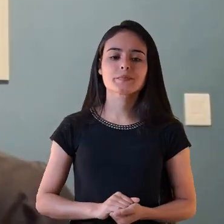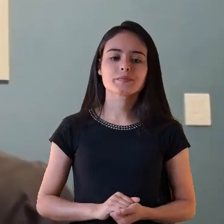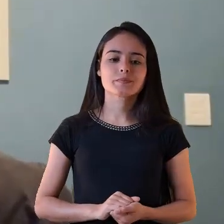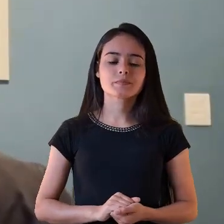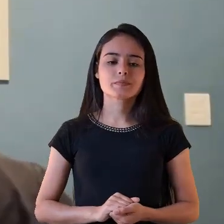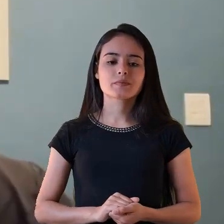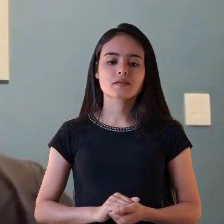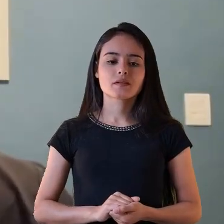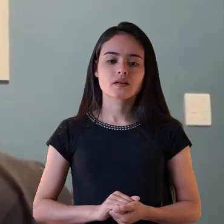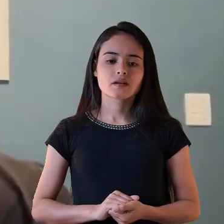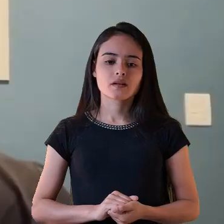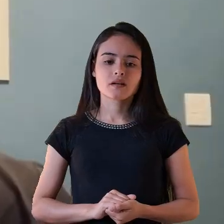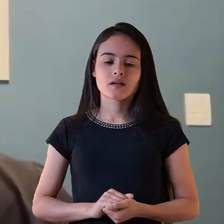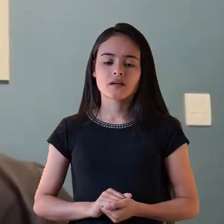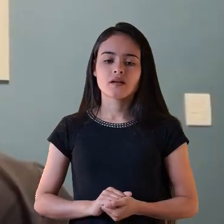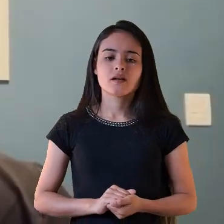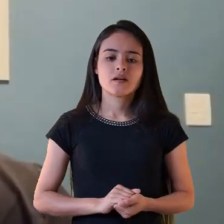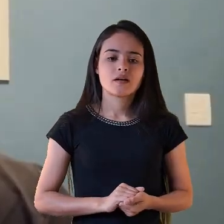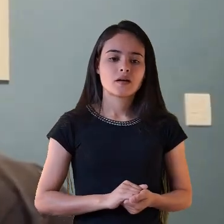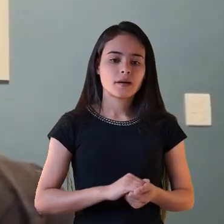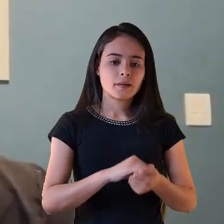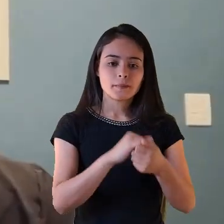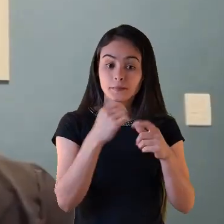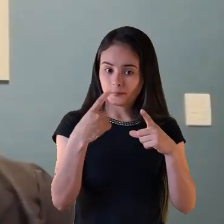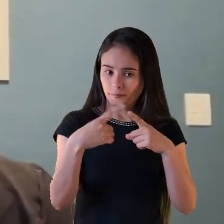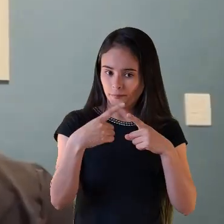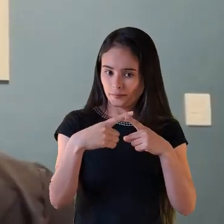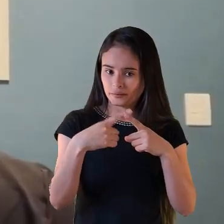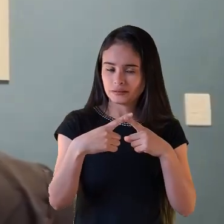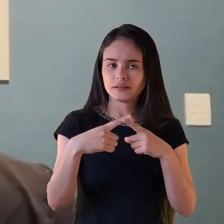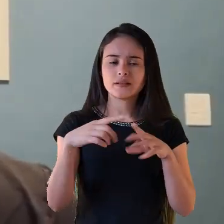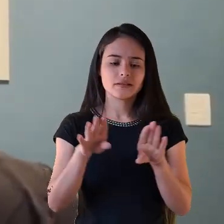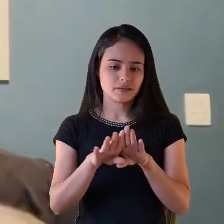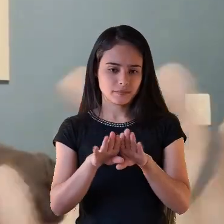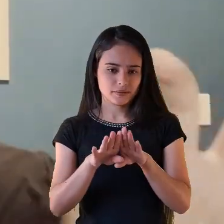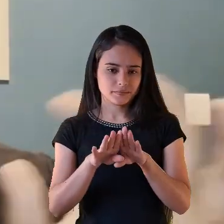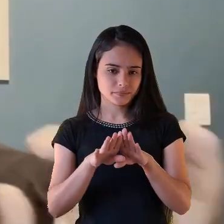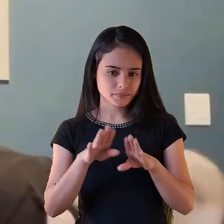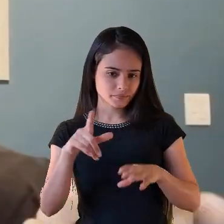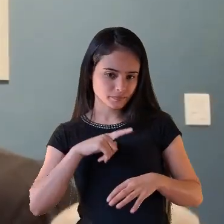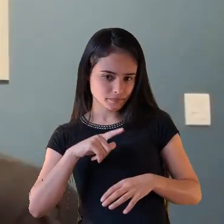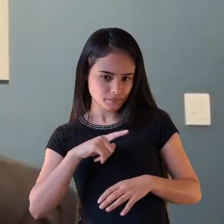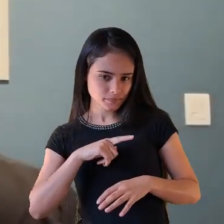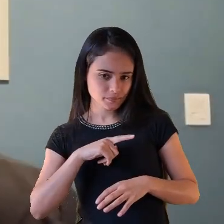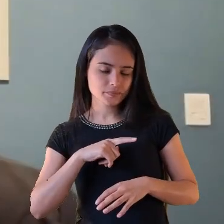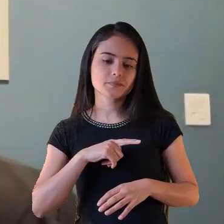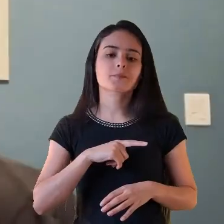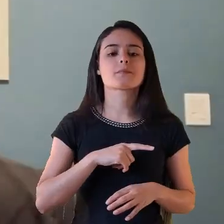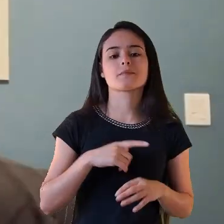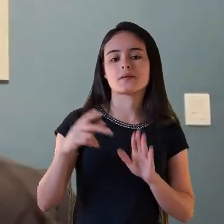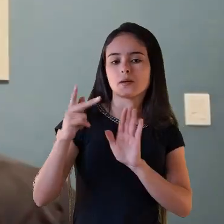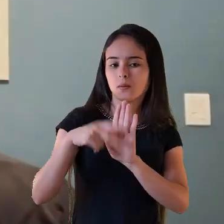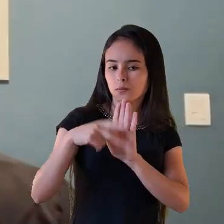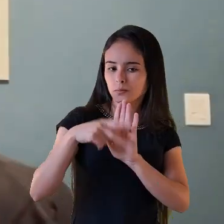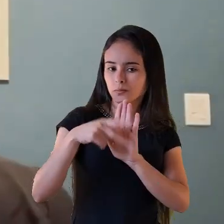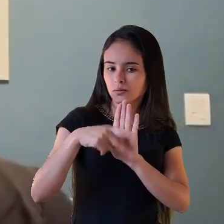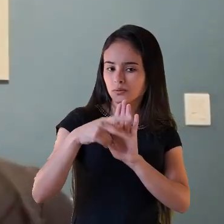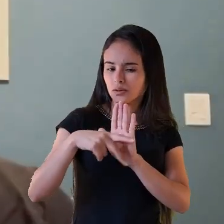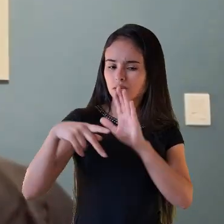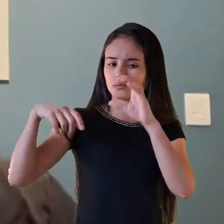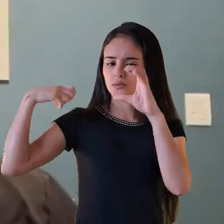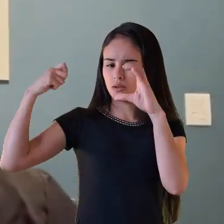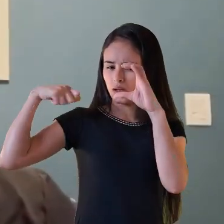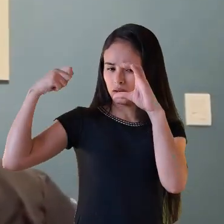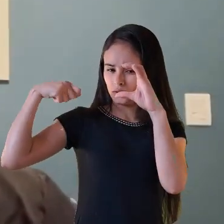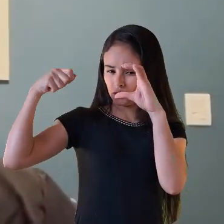projeto educacional, os episódios estão recortados já, trechos dos episódios, né, com sugestão de leitura adicional, sugestão